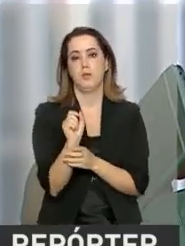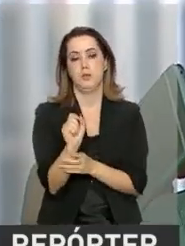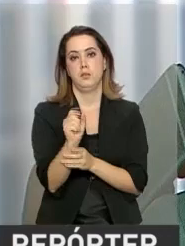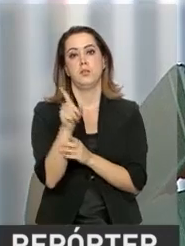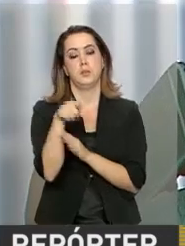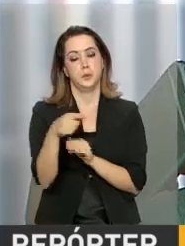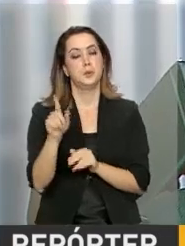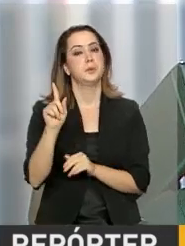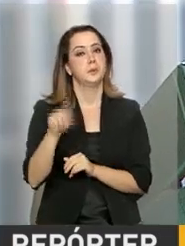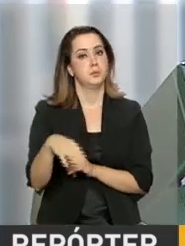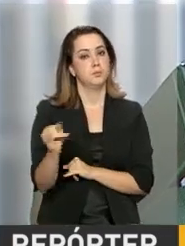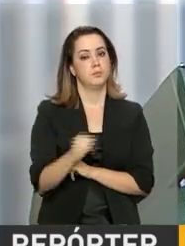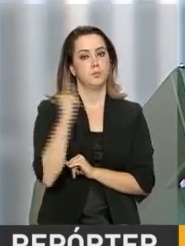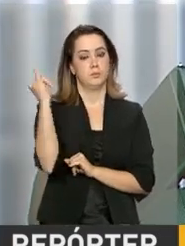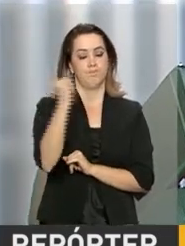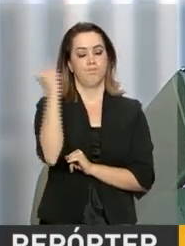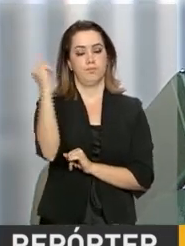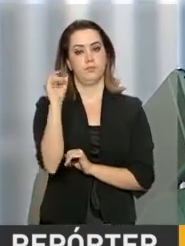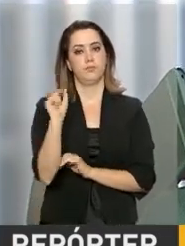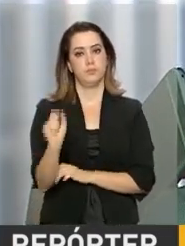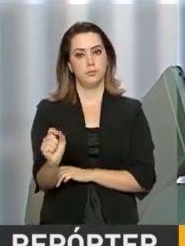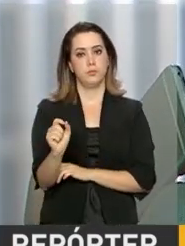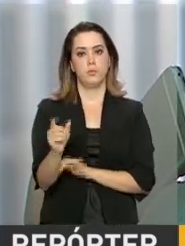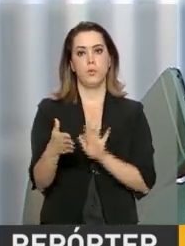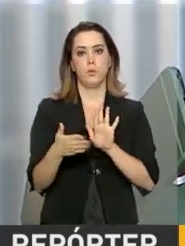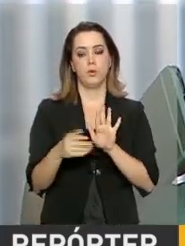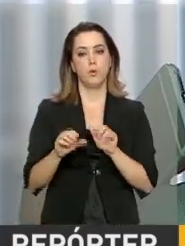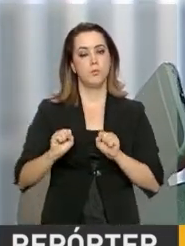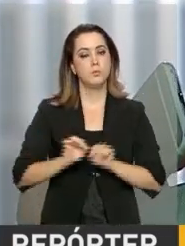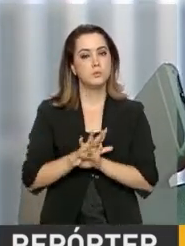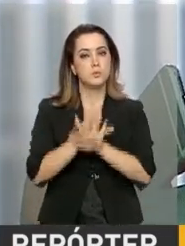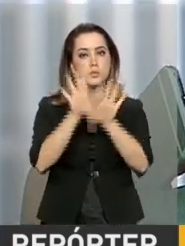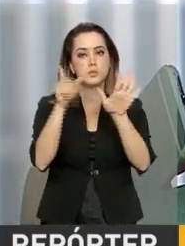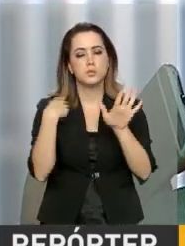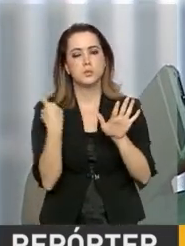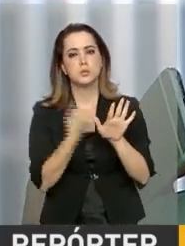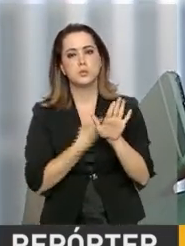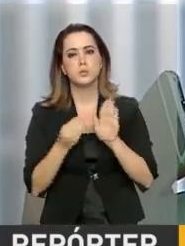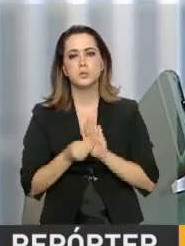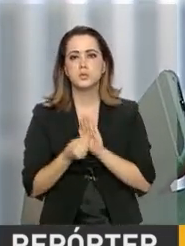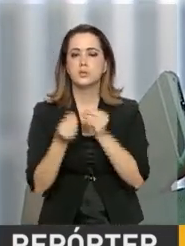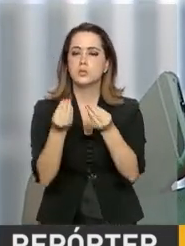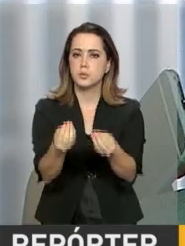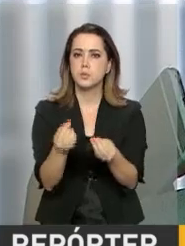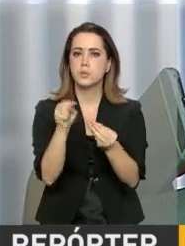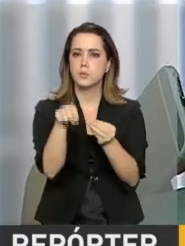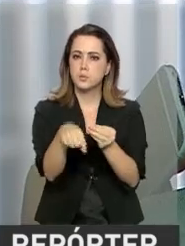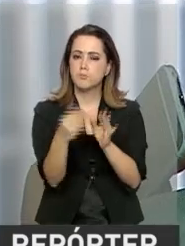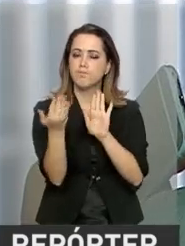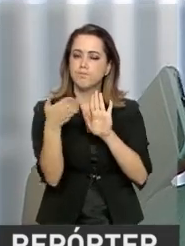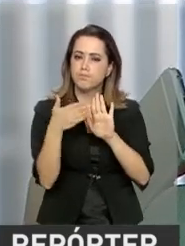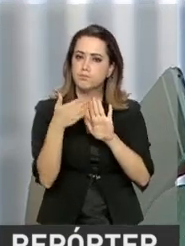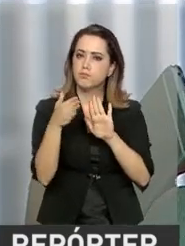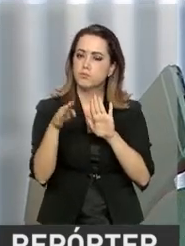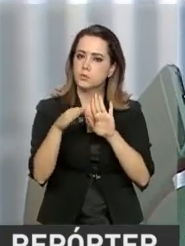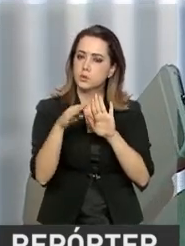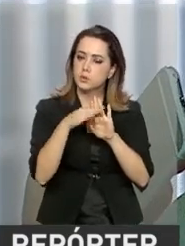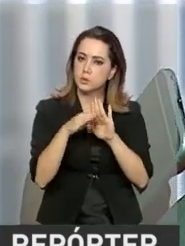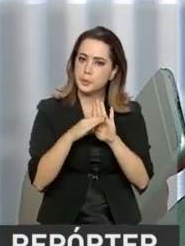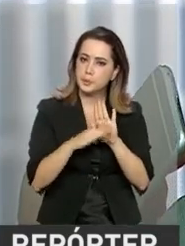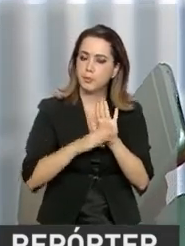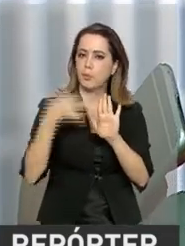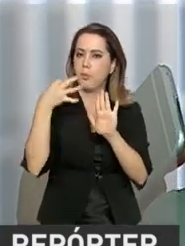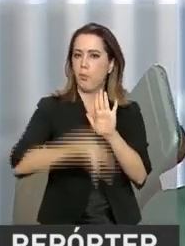transparência é importantíssimo para que nós possamos garantir qualidade do processo eh os